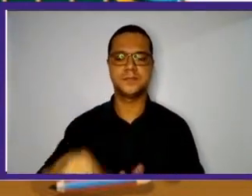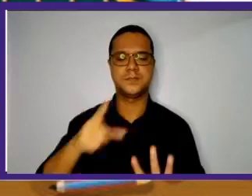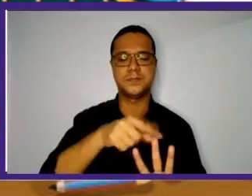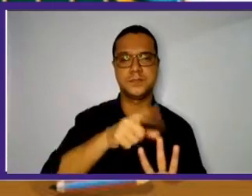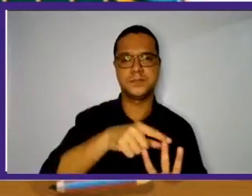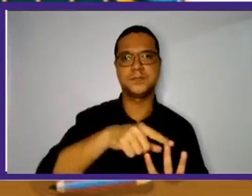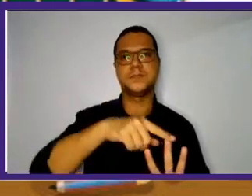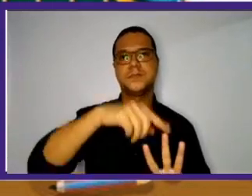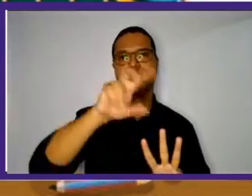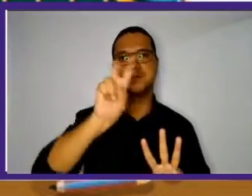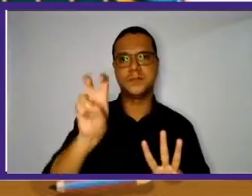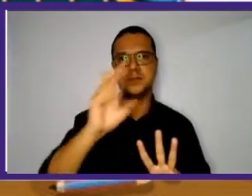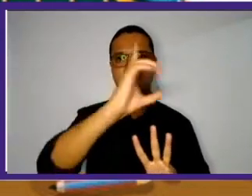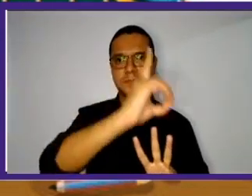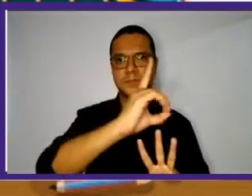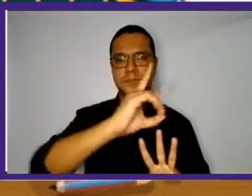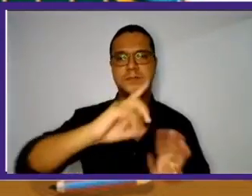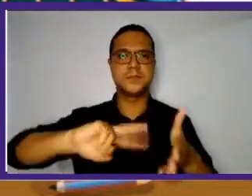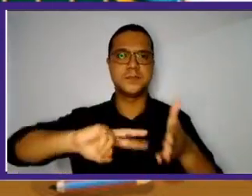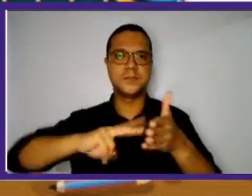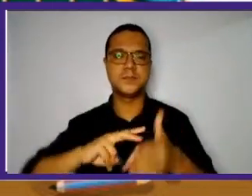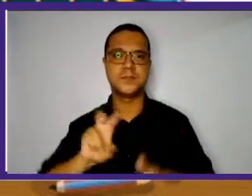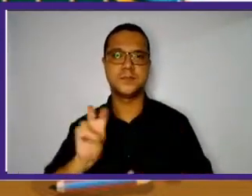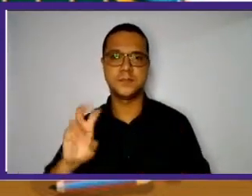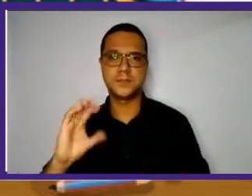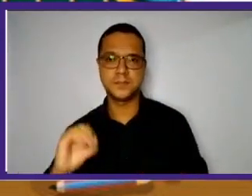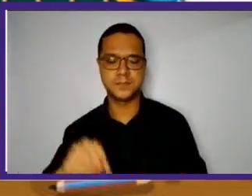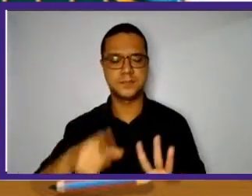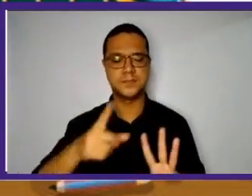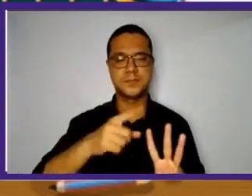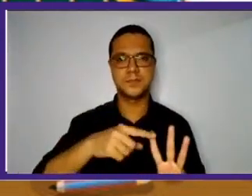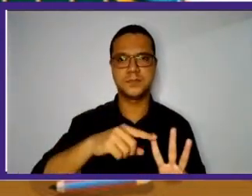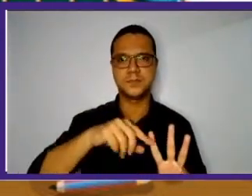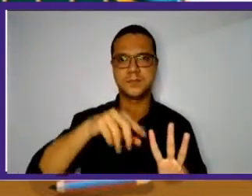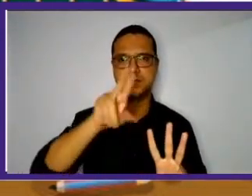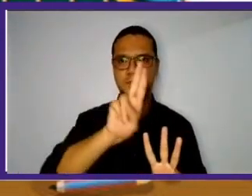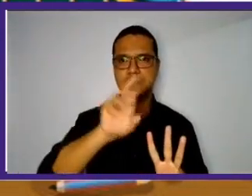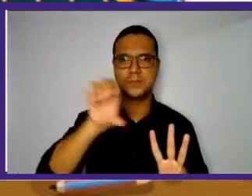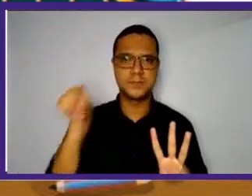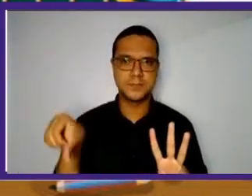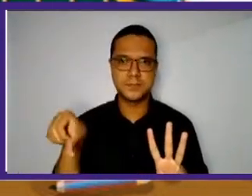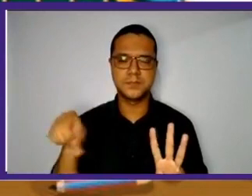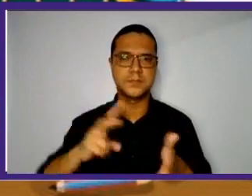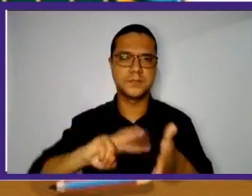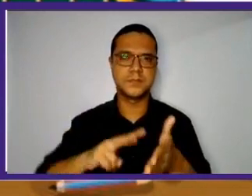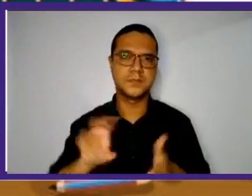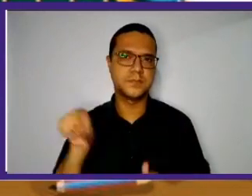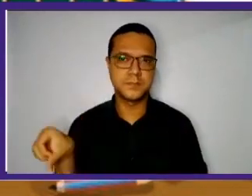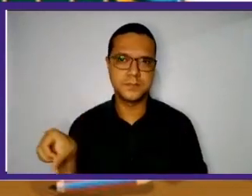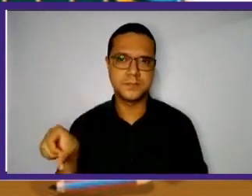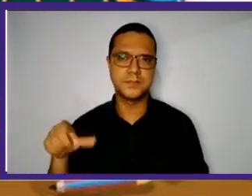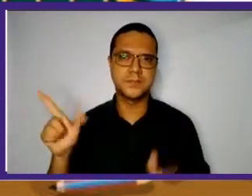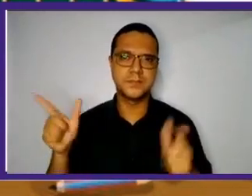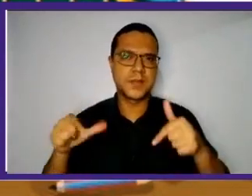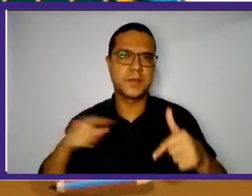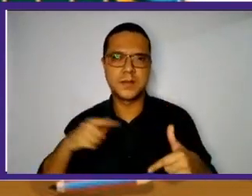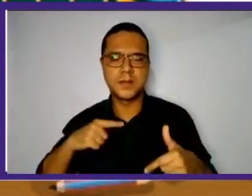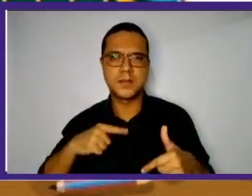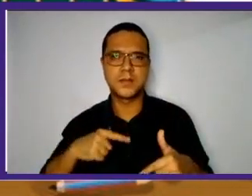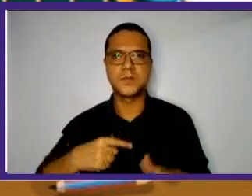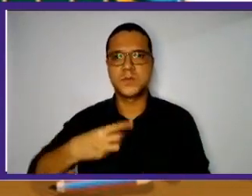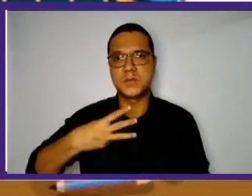300. 5 dezenas é igual a 50. E 9 unidades é igual a 9. Então,